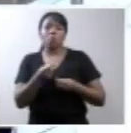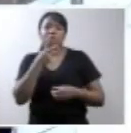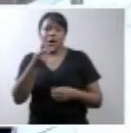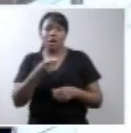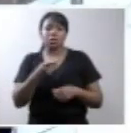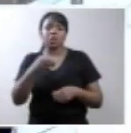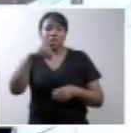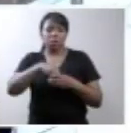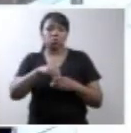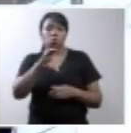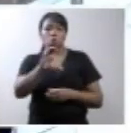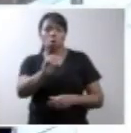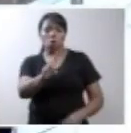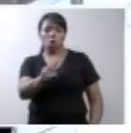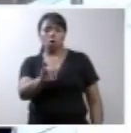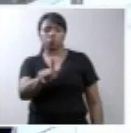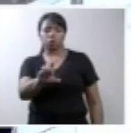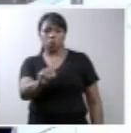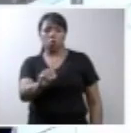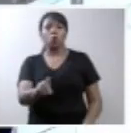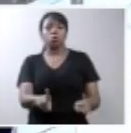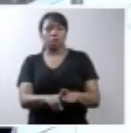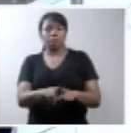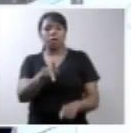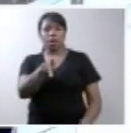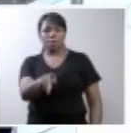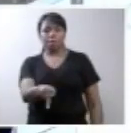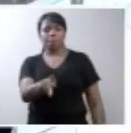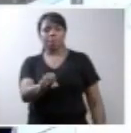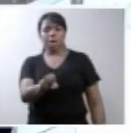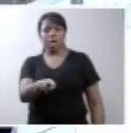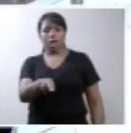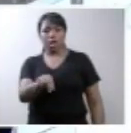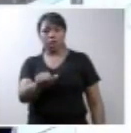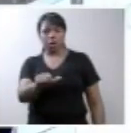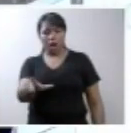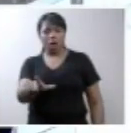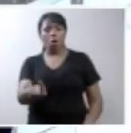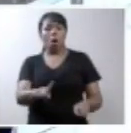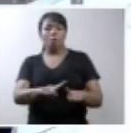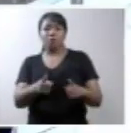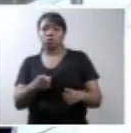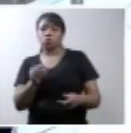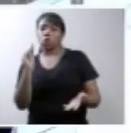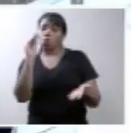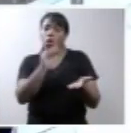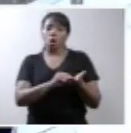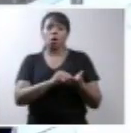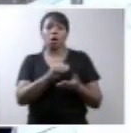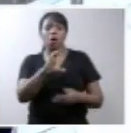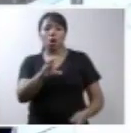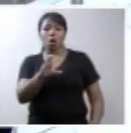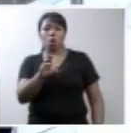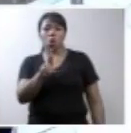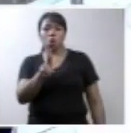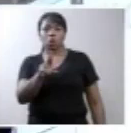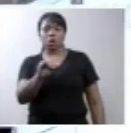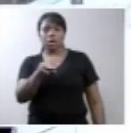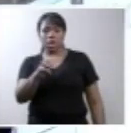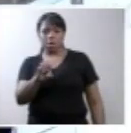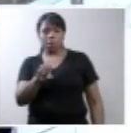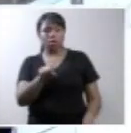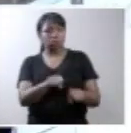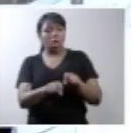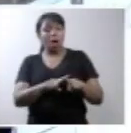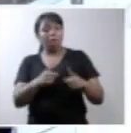reza o nosso código penal é se não é não diz que não é crime mas diz que não se pune o crime